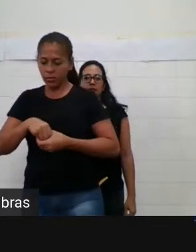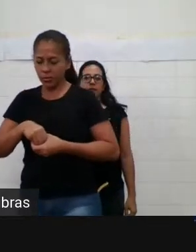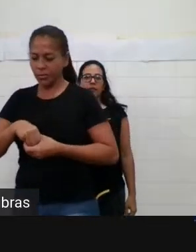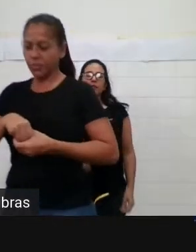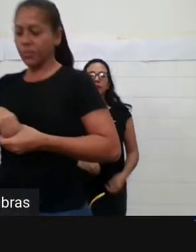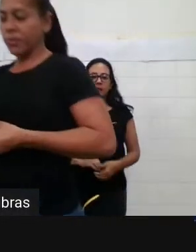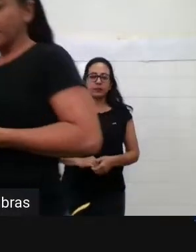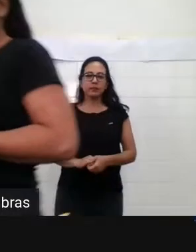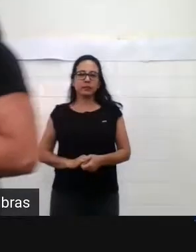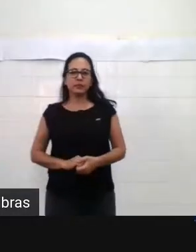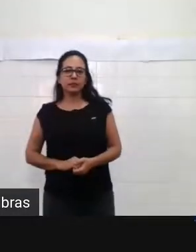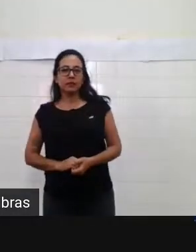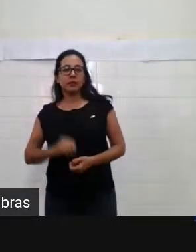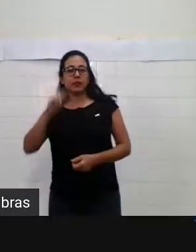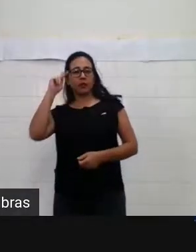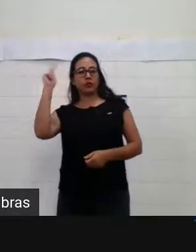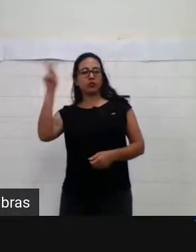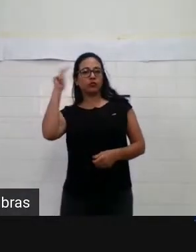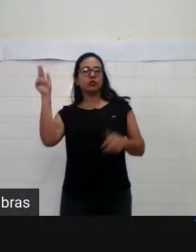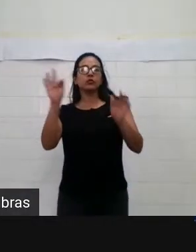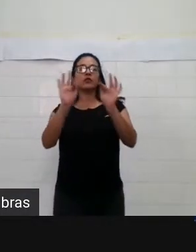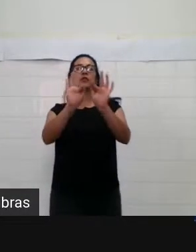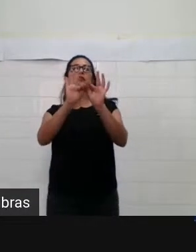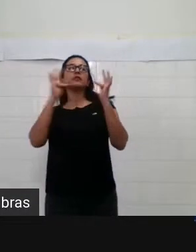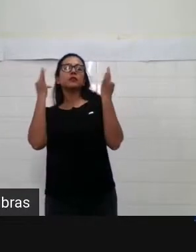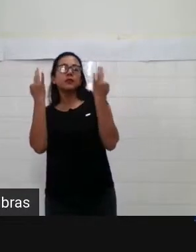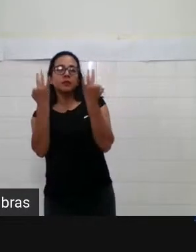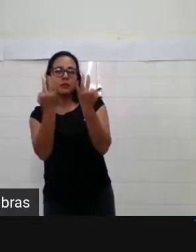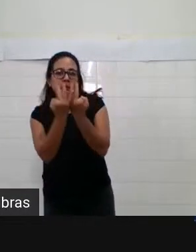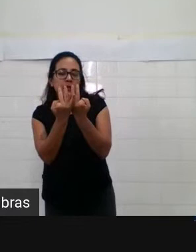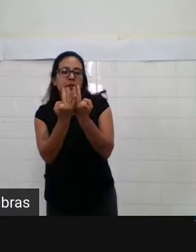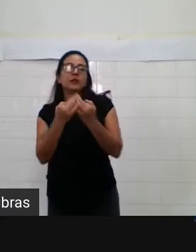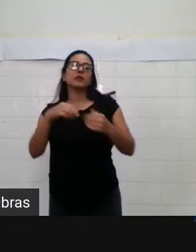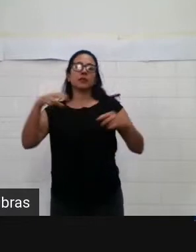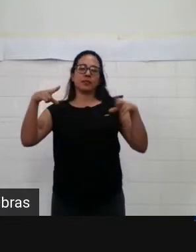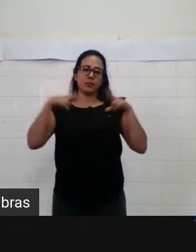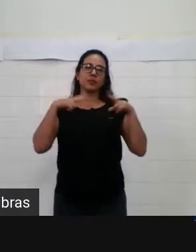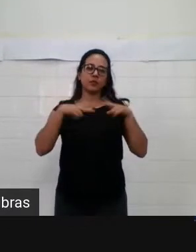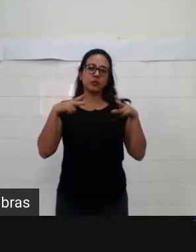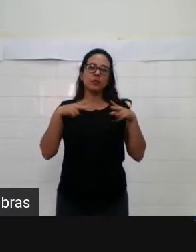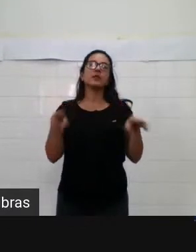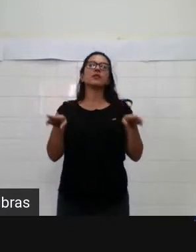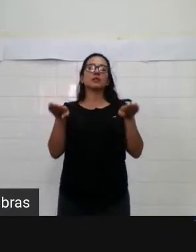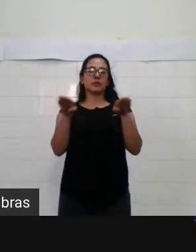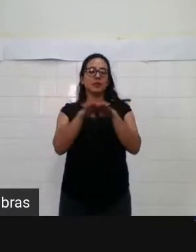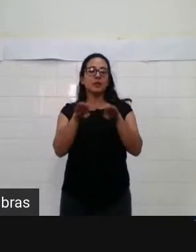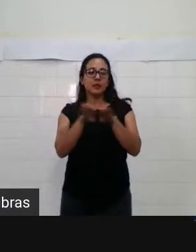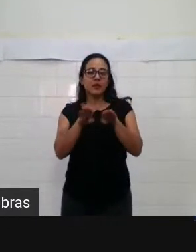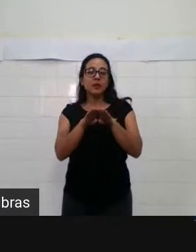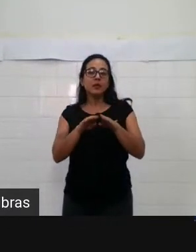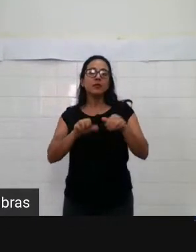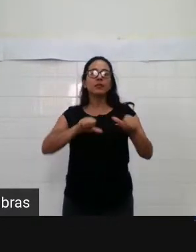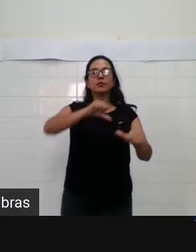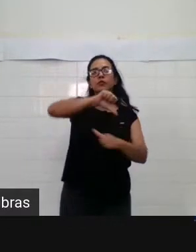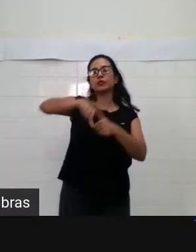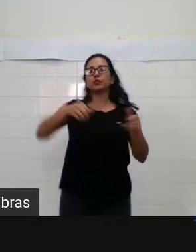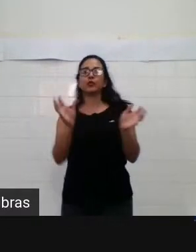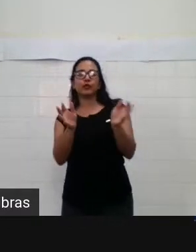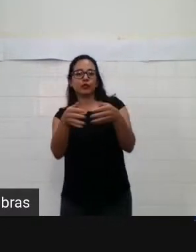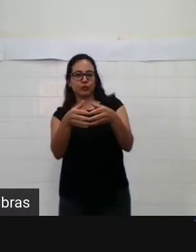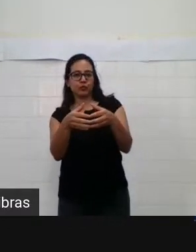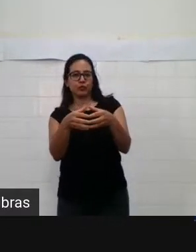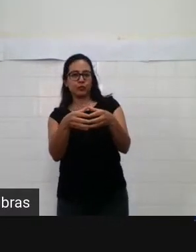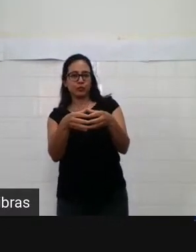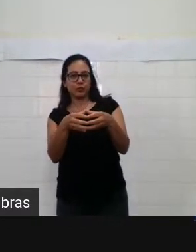a histórias de família e a histórias, muitas vezes, particulares que também acabam se tornando coletivas. E